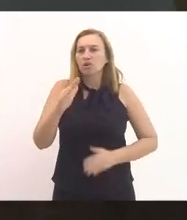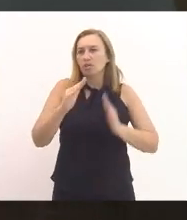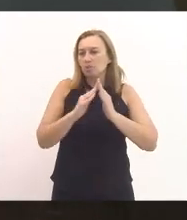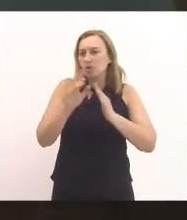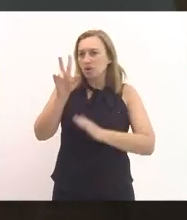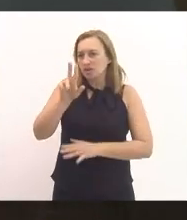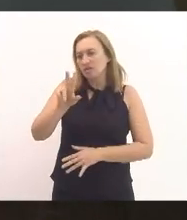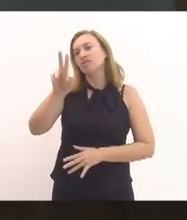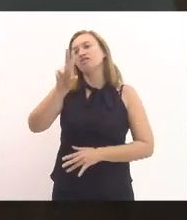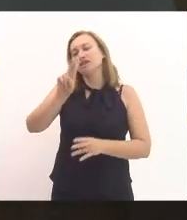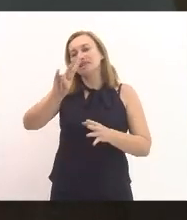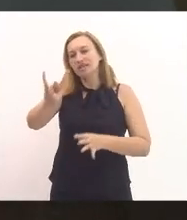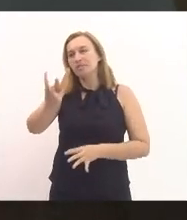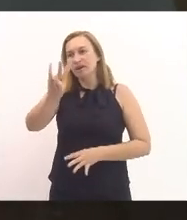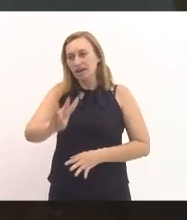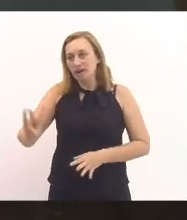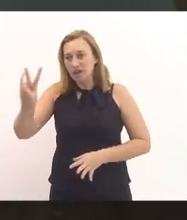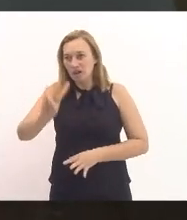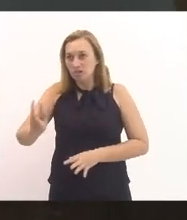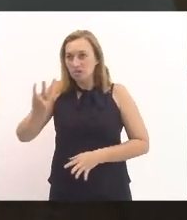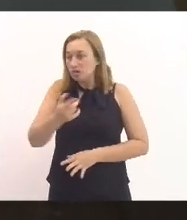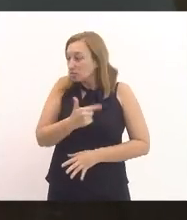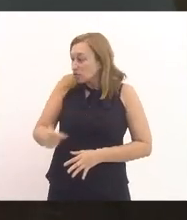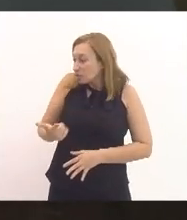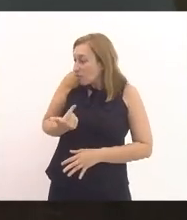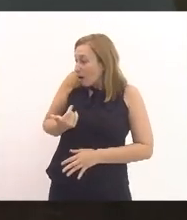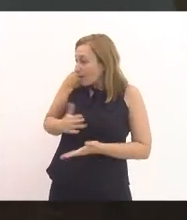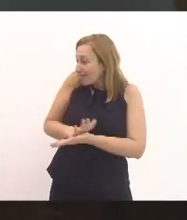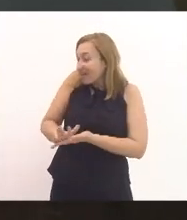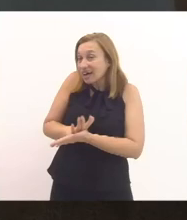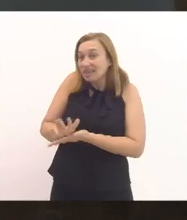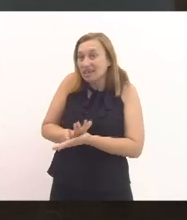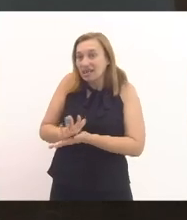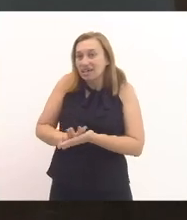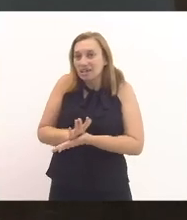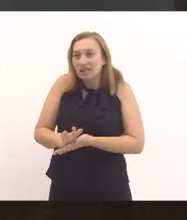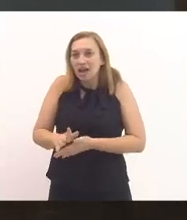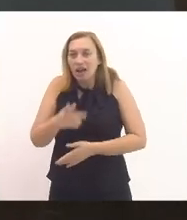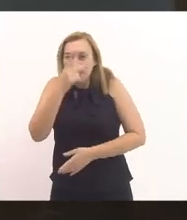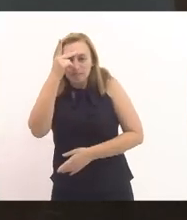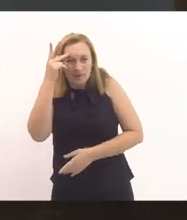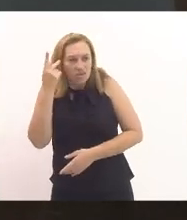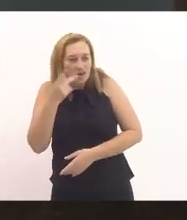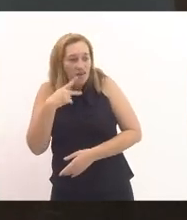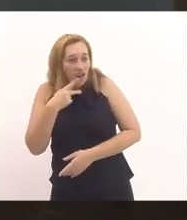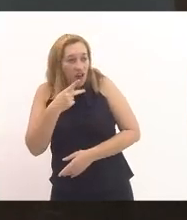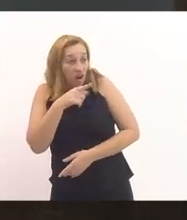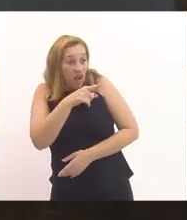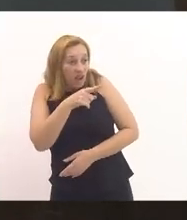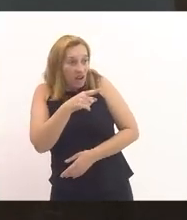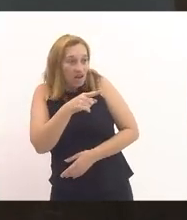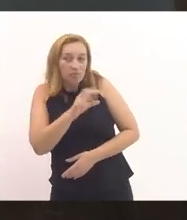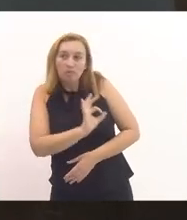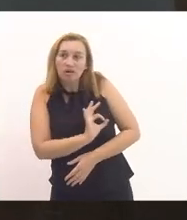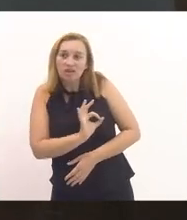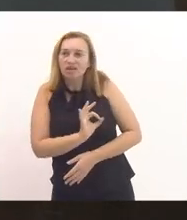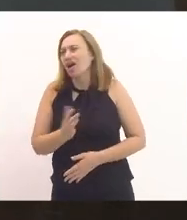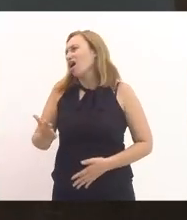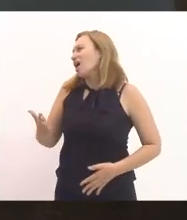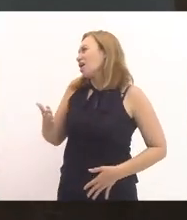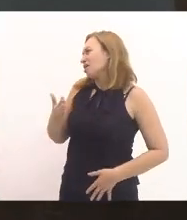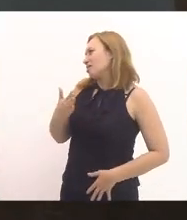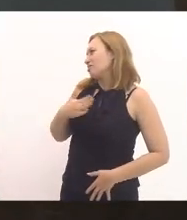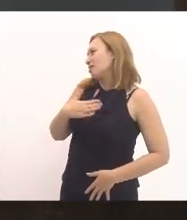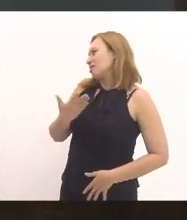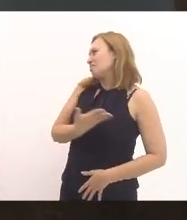vários vagabundo que tem de Isabel e eu não tenho porte de arma e daí pra gente vai fazer ele é polícia aí você ficar vou passar fome amigo sua